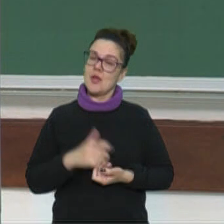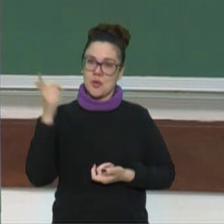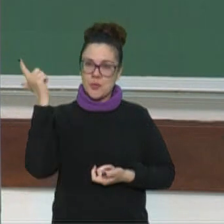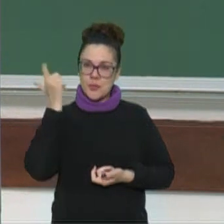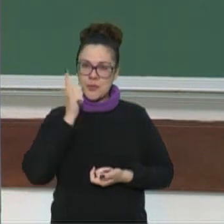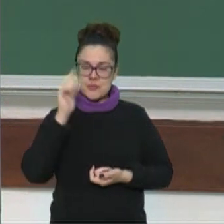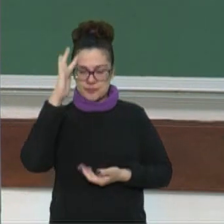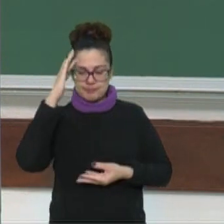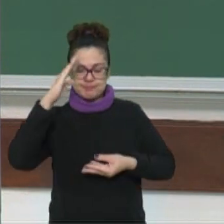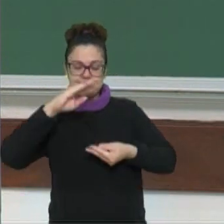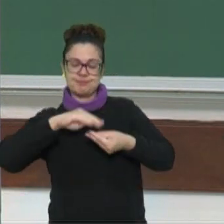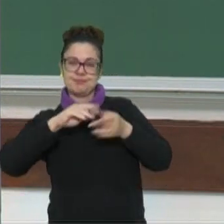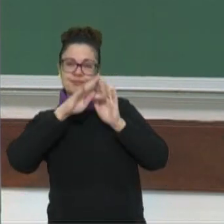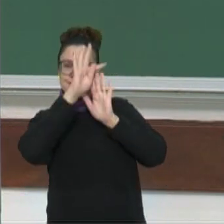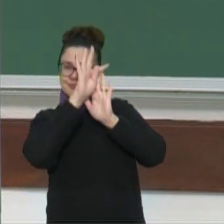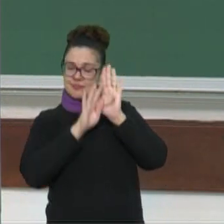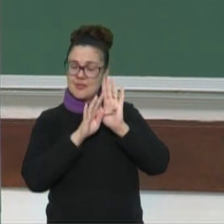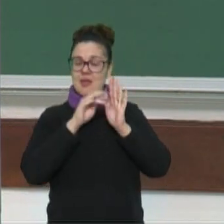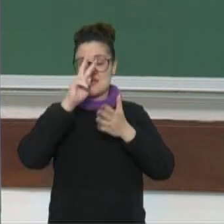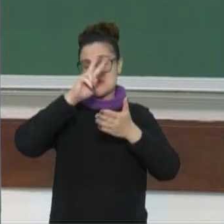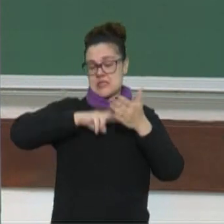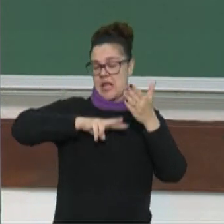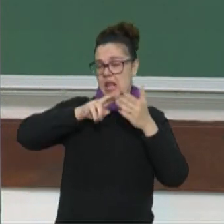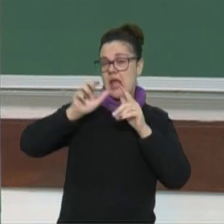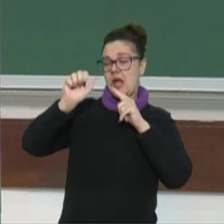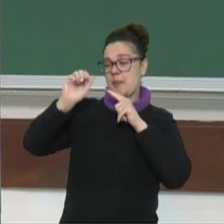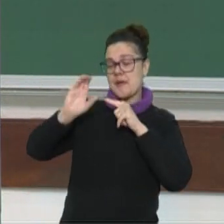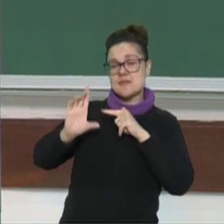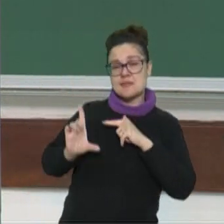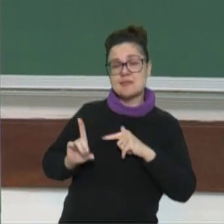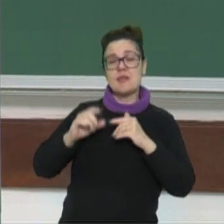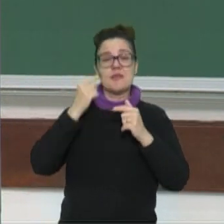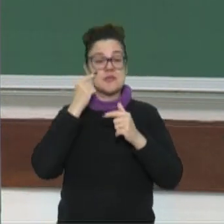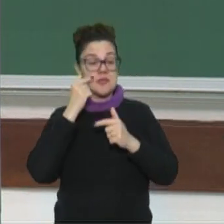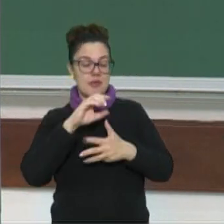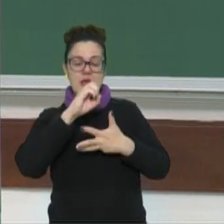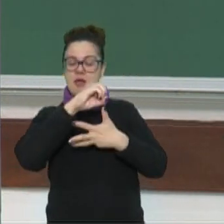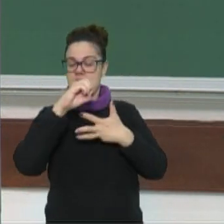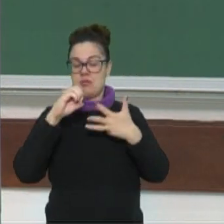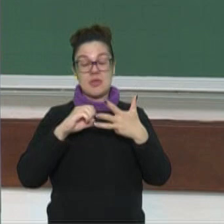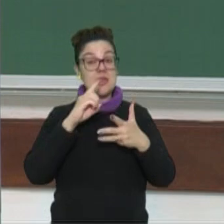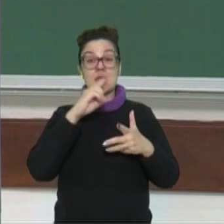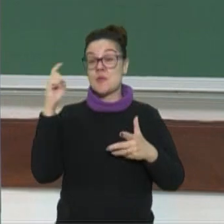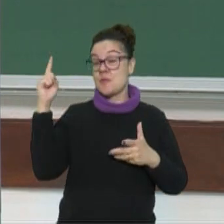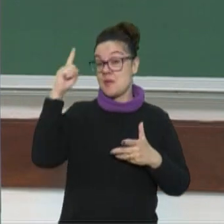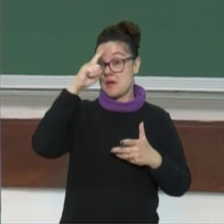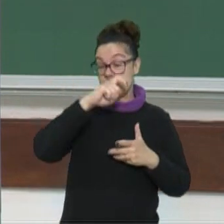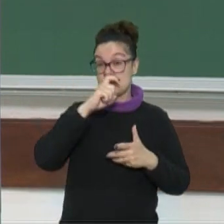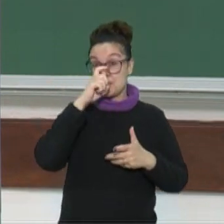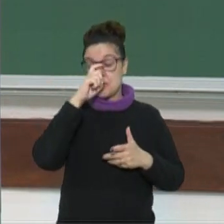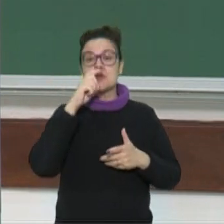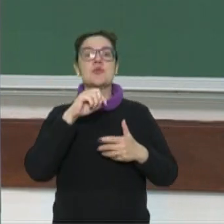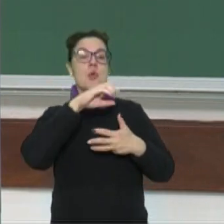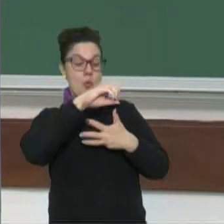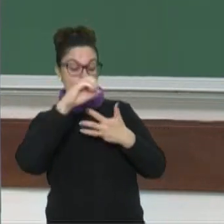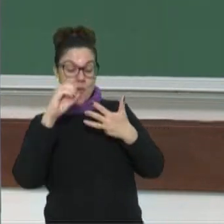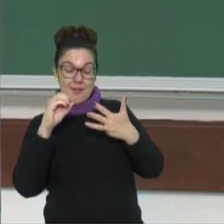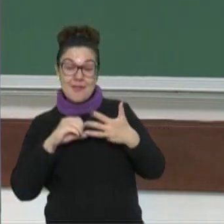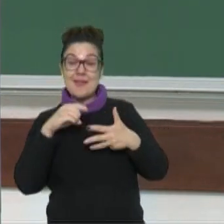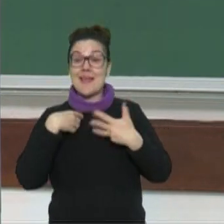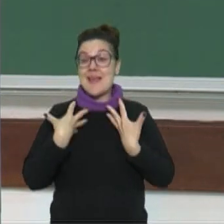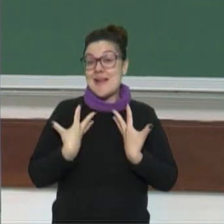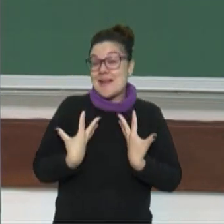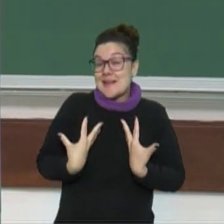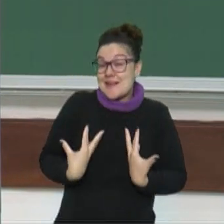Conseguiram interpretar corretamente o texto, ler as alternativas com calma. Enem não é difícil. O Enem ele é cansativo, mas